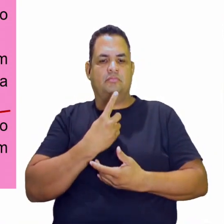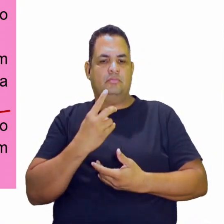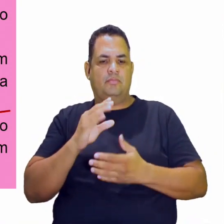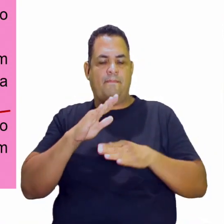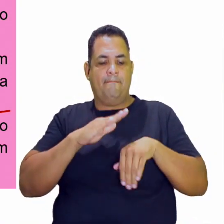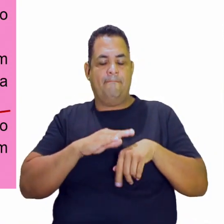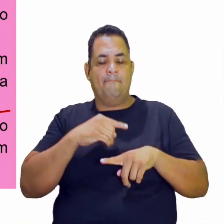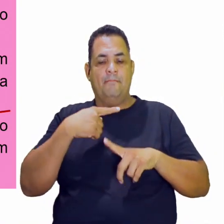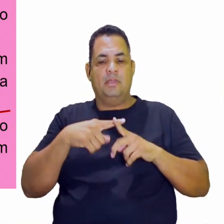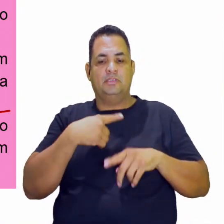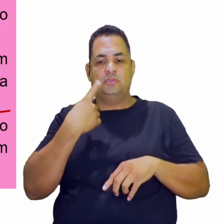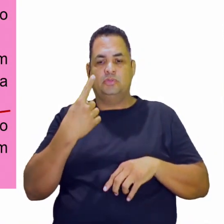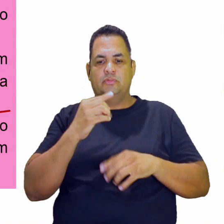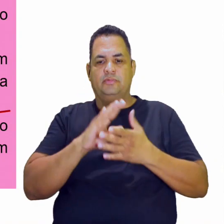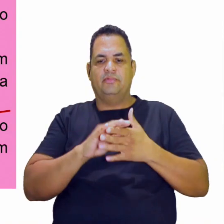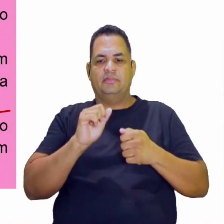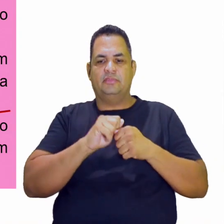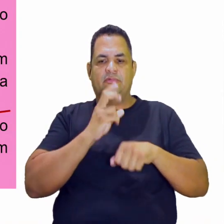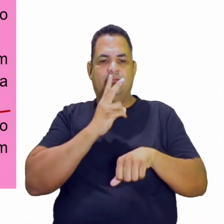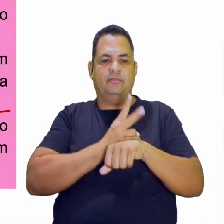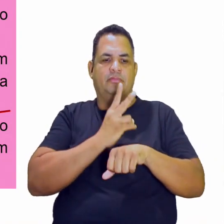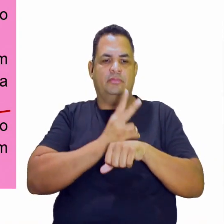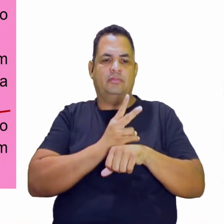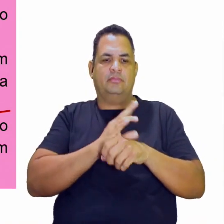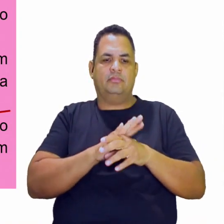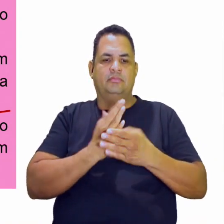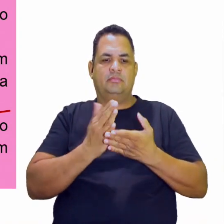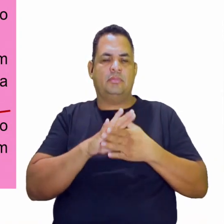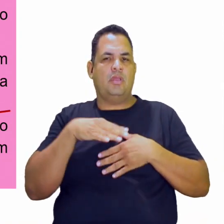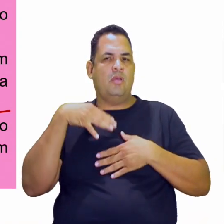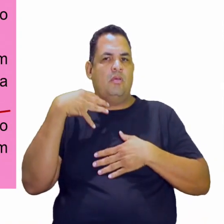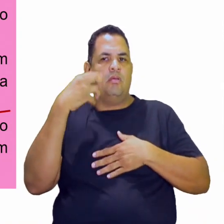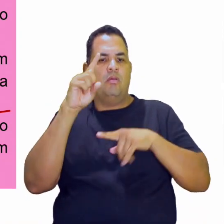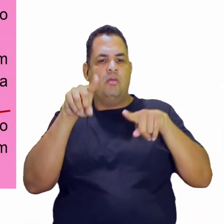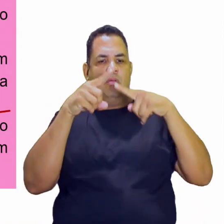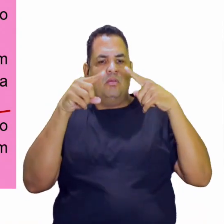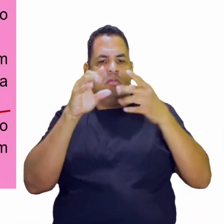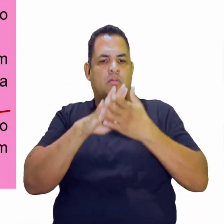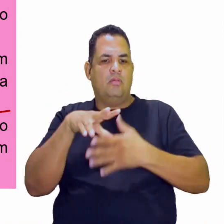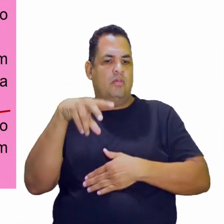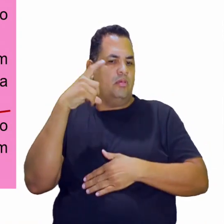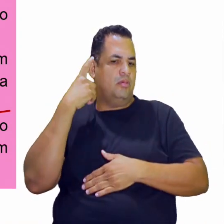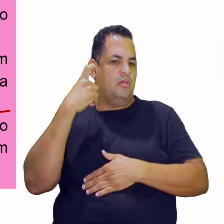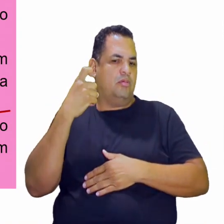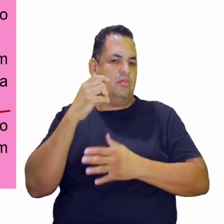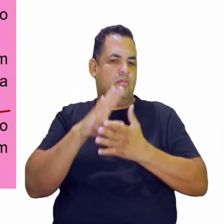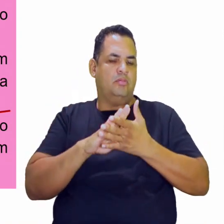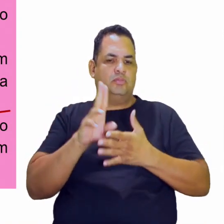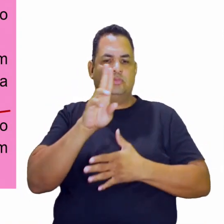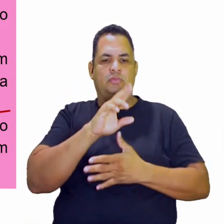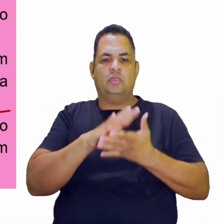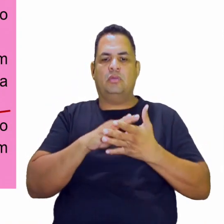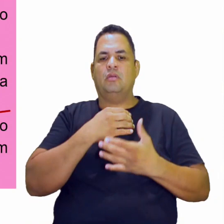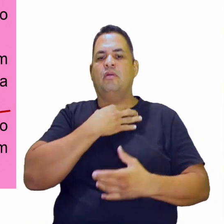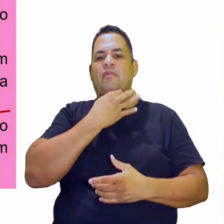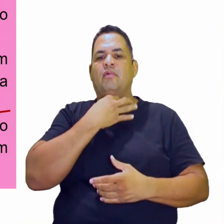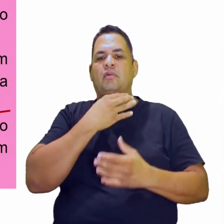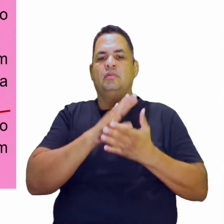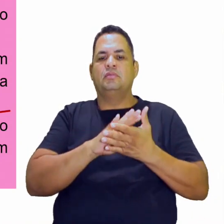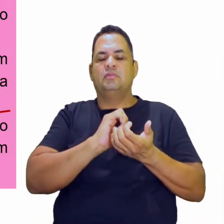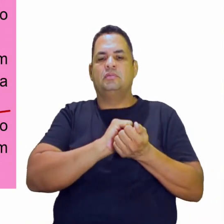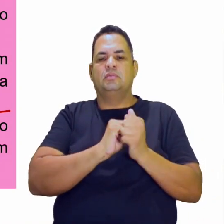de arte, produzir um vídeo também com fundo musical, áudio, usando a própria voz,